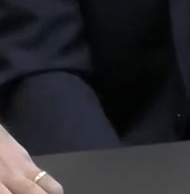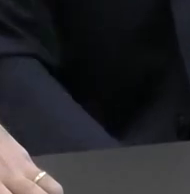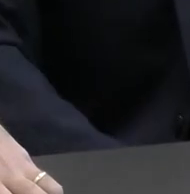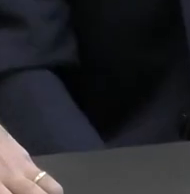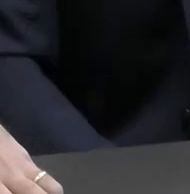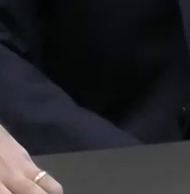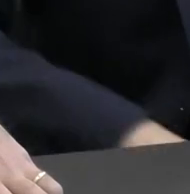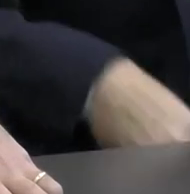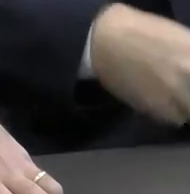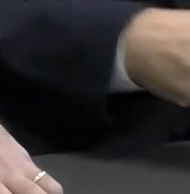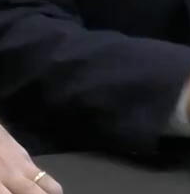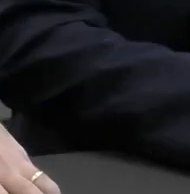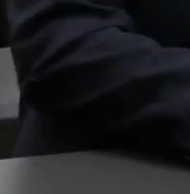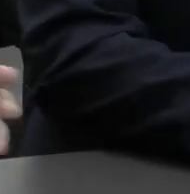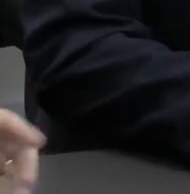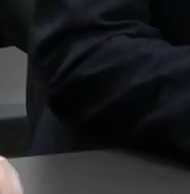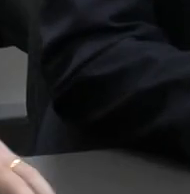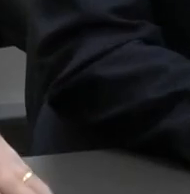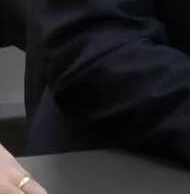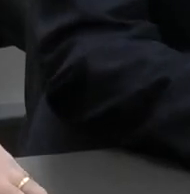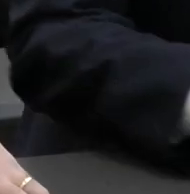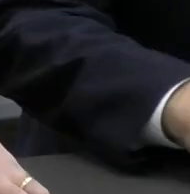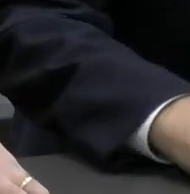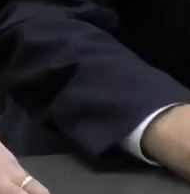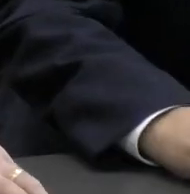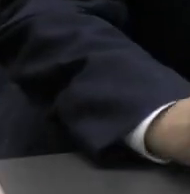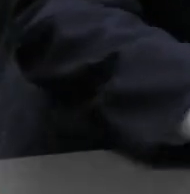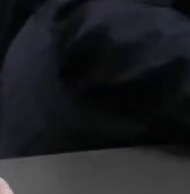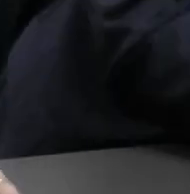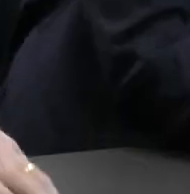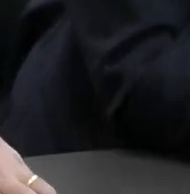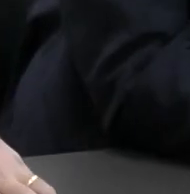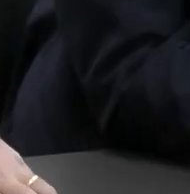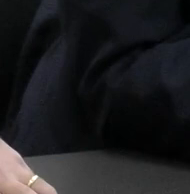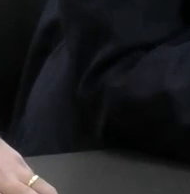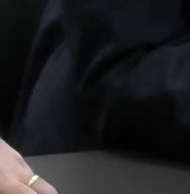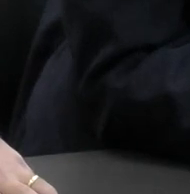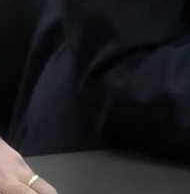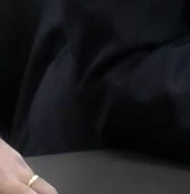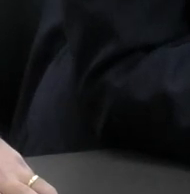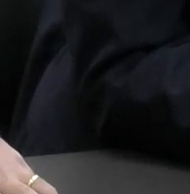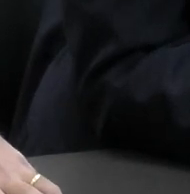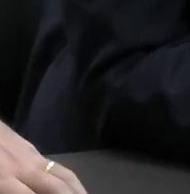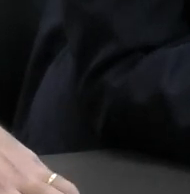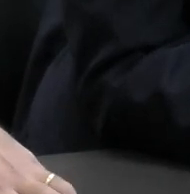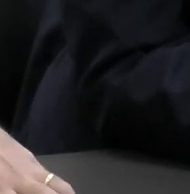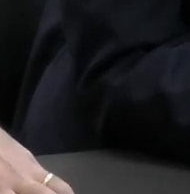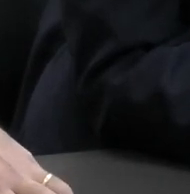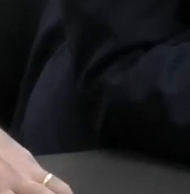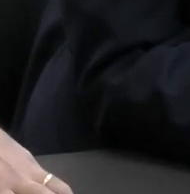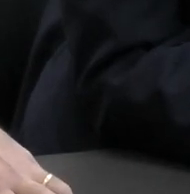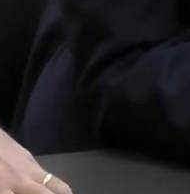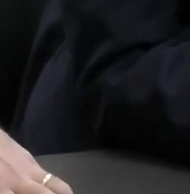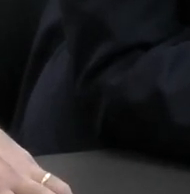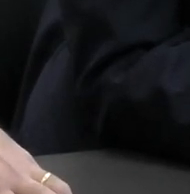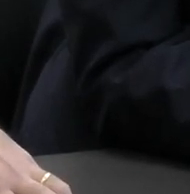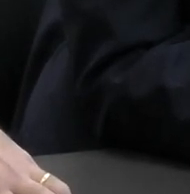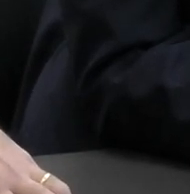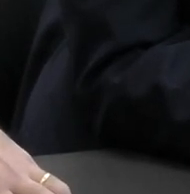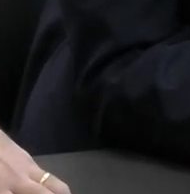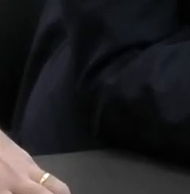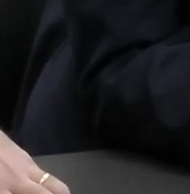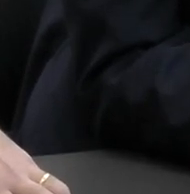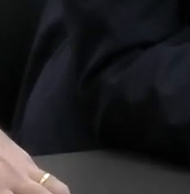da diretoria da Porto Gio, enfim, qual seria o procedimento que a DPC, nas